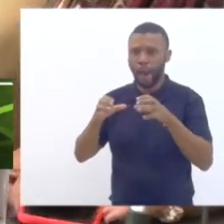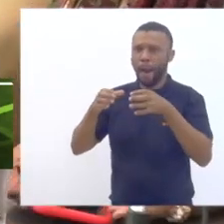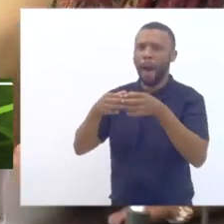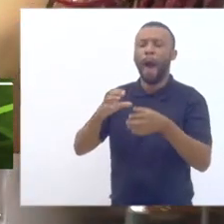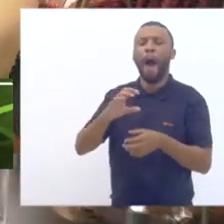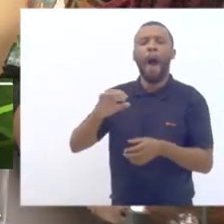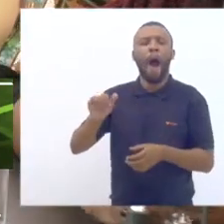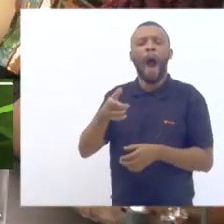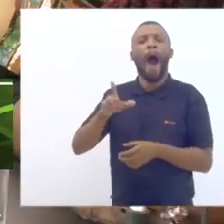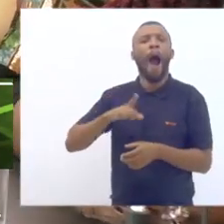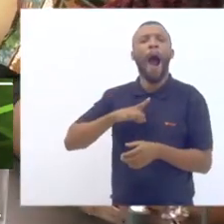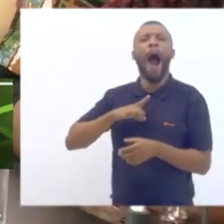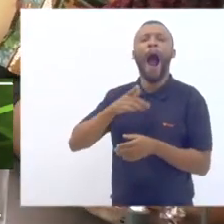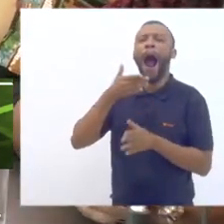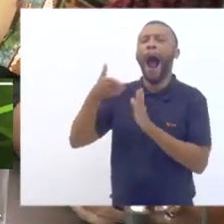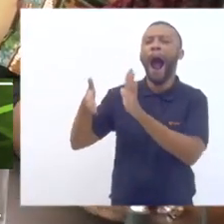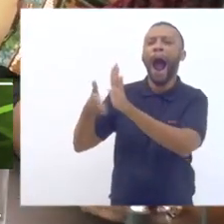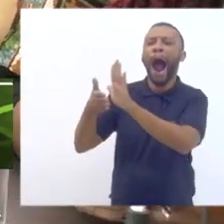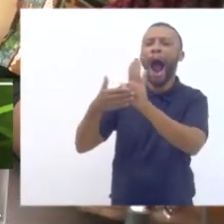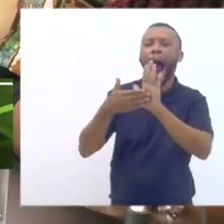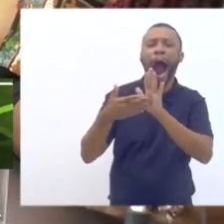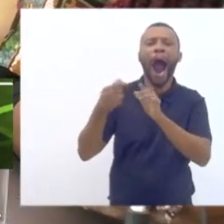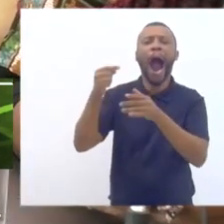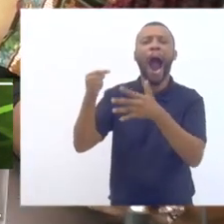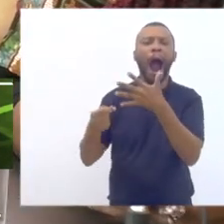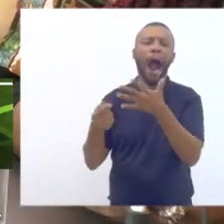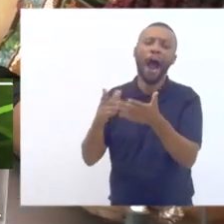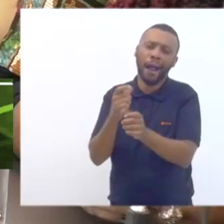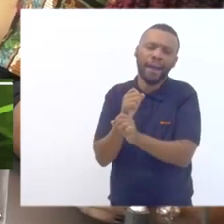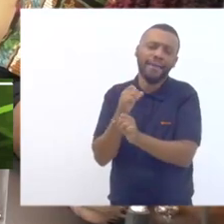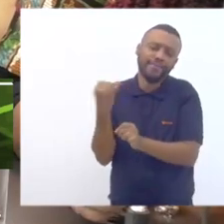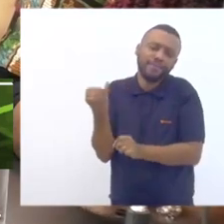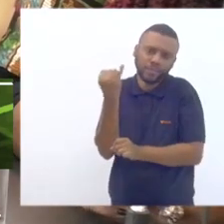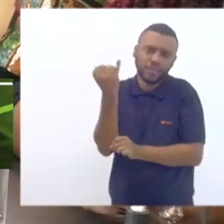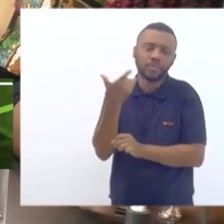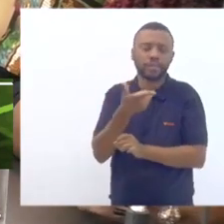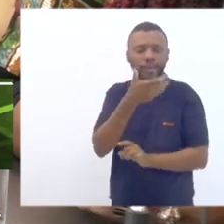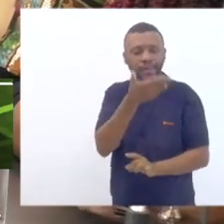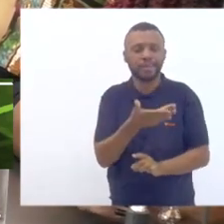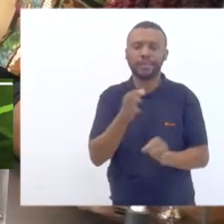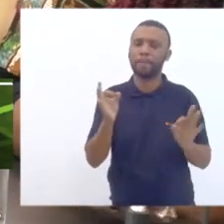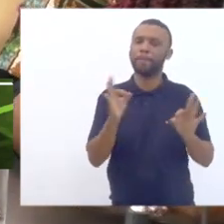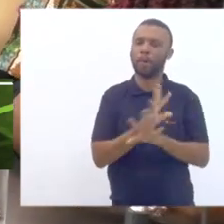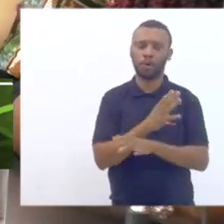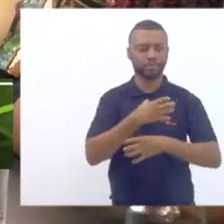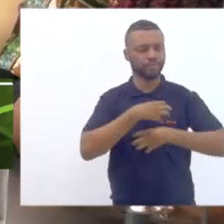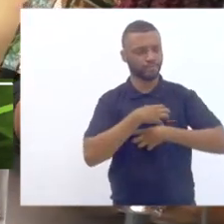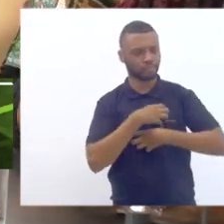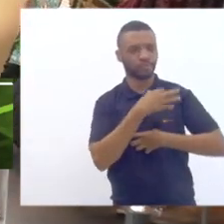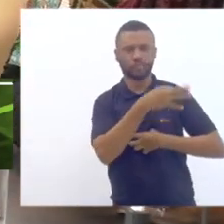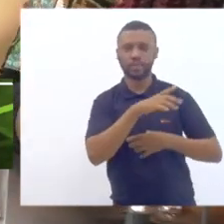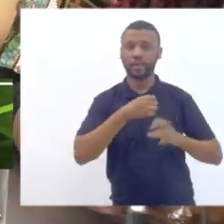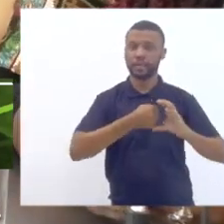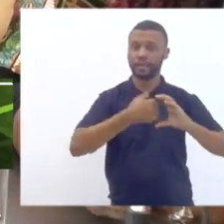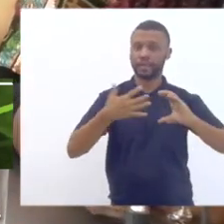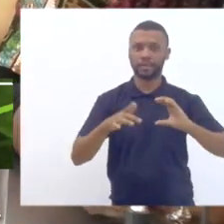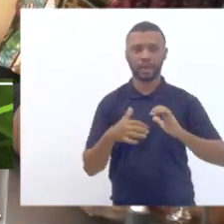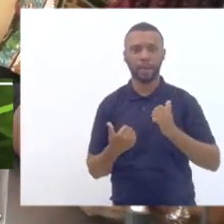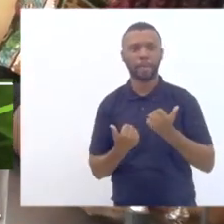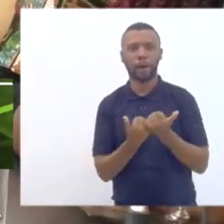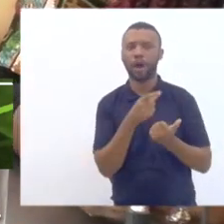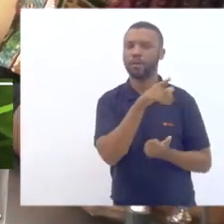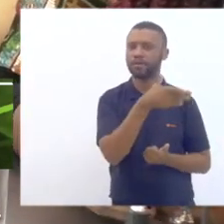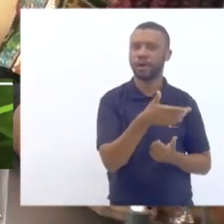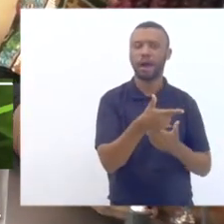onde passam todas as proposituras. Eu não tenho dúvida que o Rodrigo está preparado e tem essas características que favorecem o exercício dessa